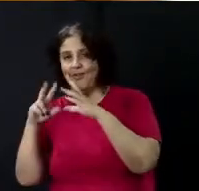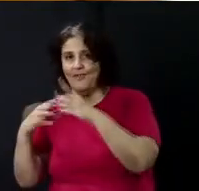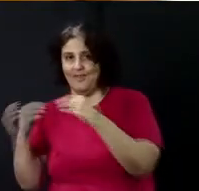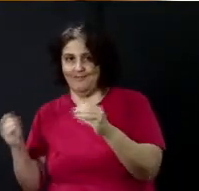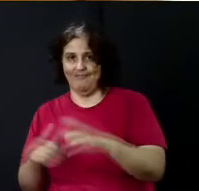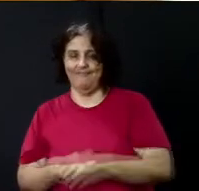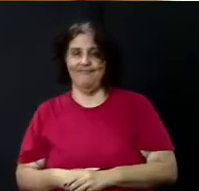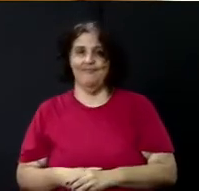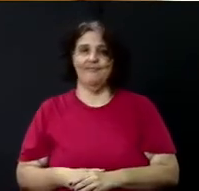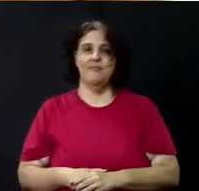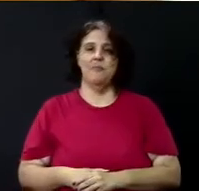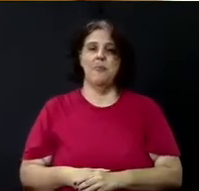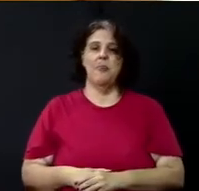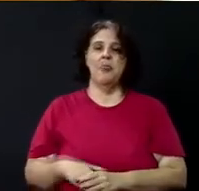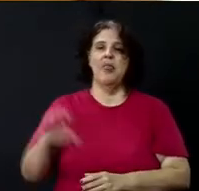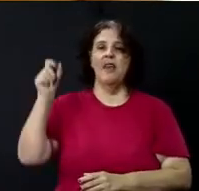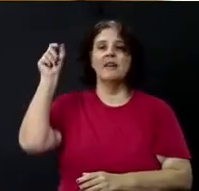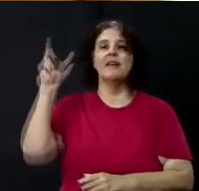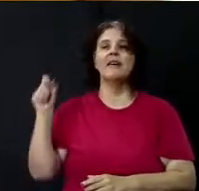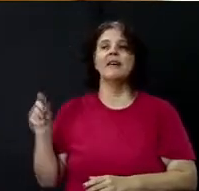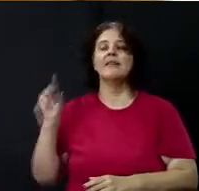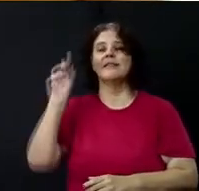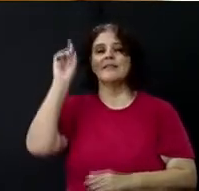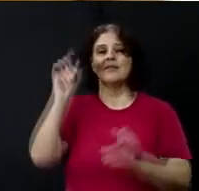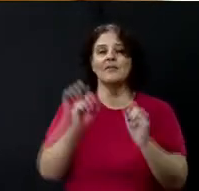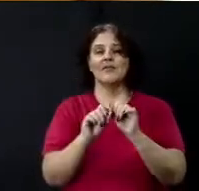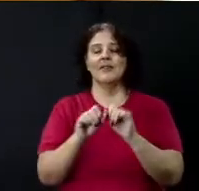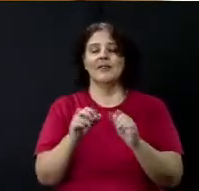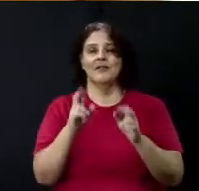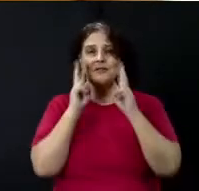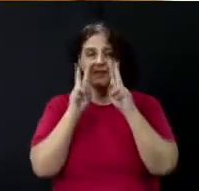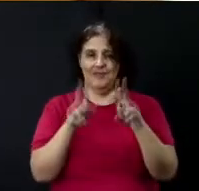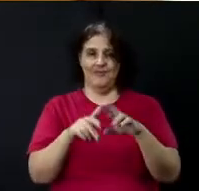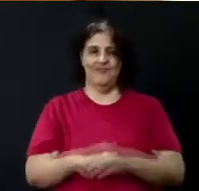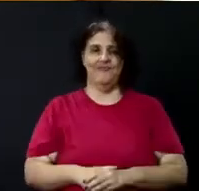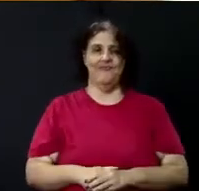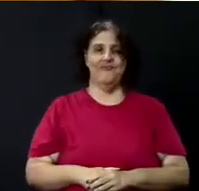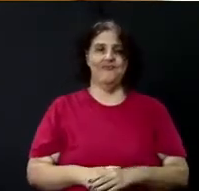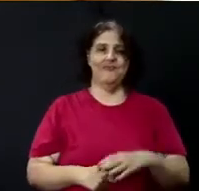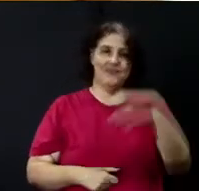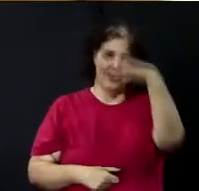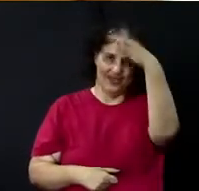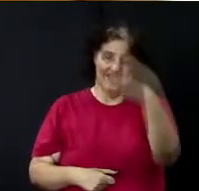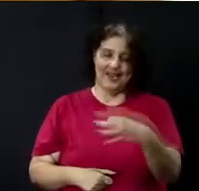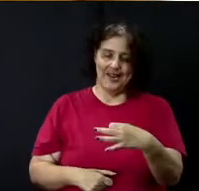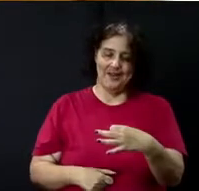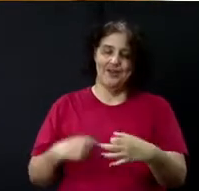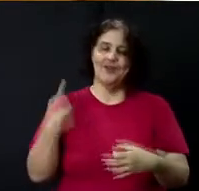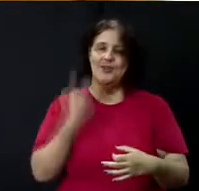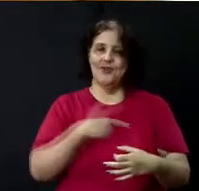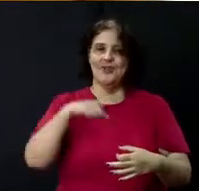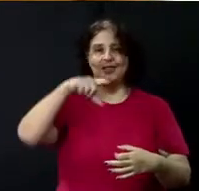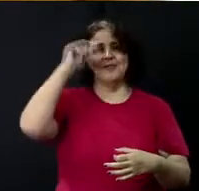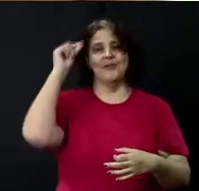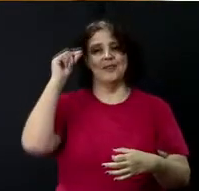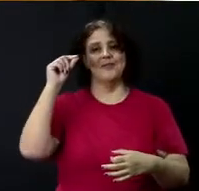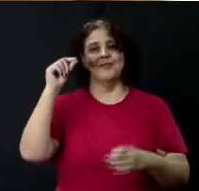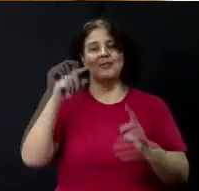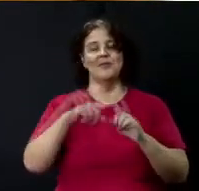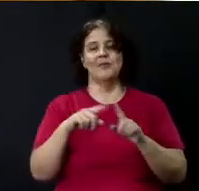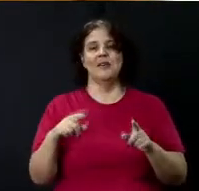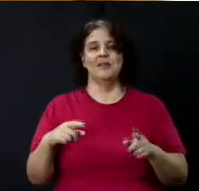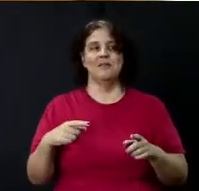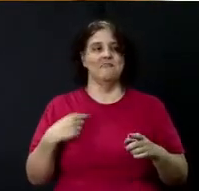hein? Nós não sabemos. Podemos ter certeza, são os eleitos, mas nós não conhecemos eleitos.